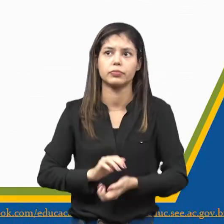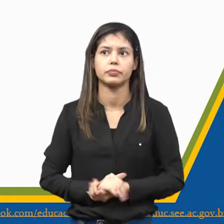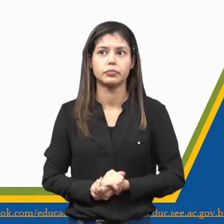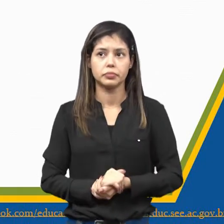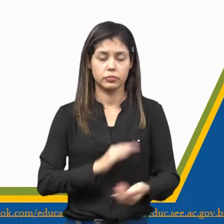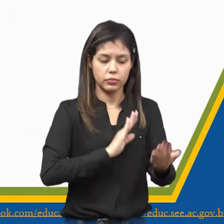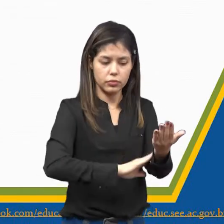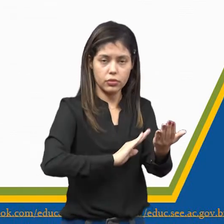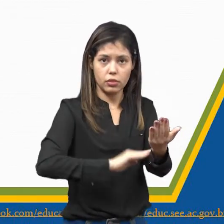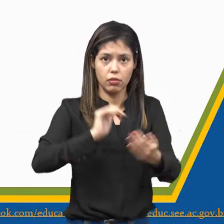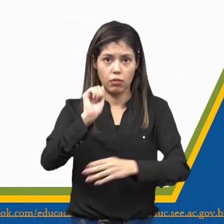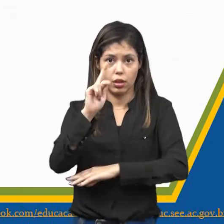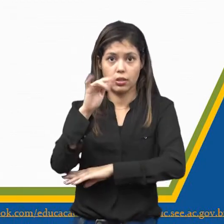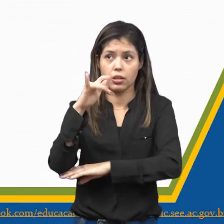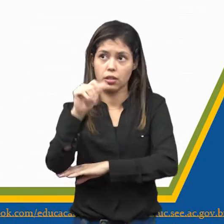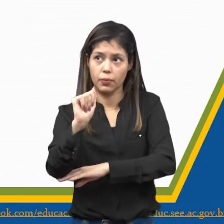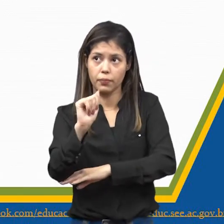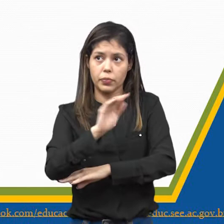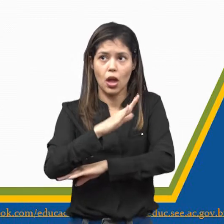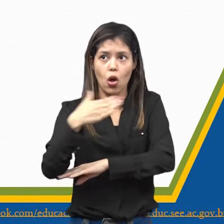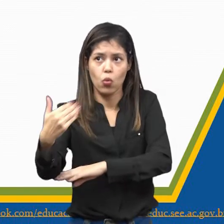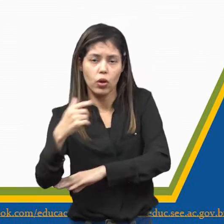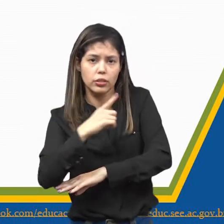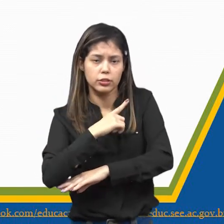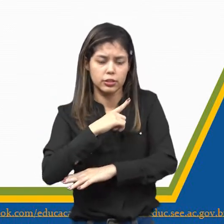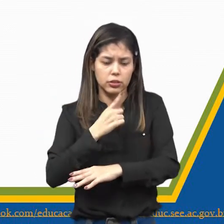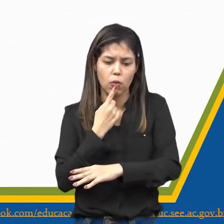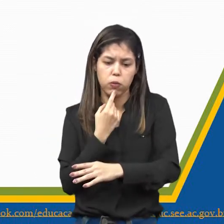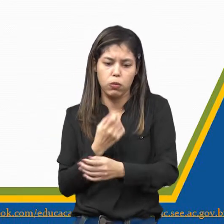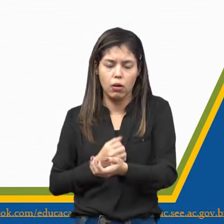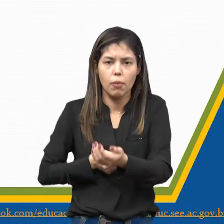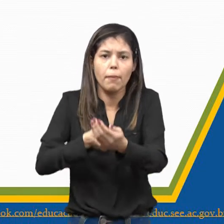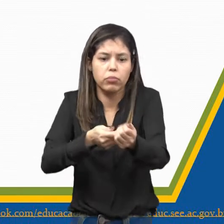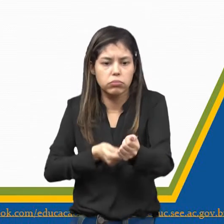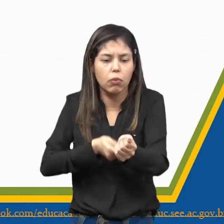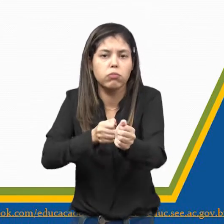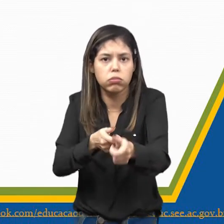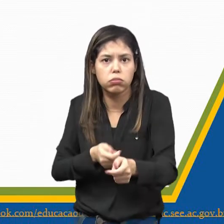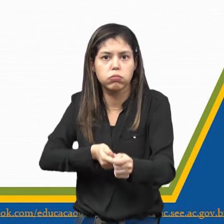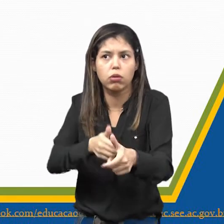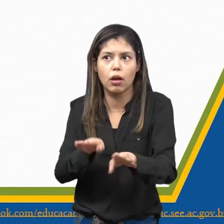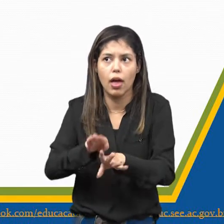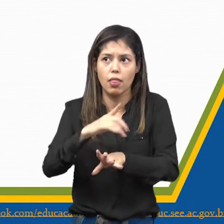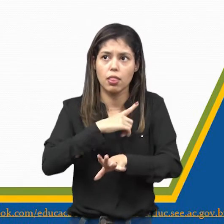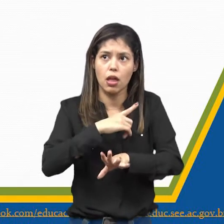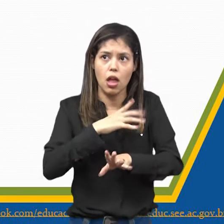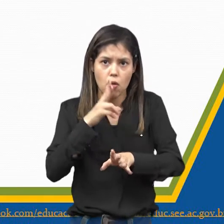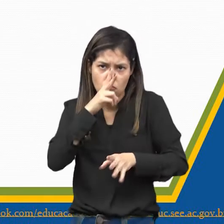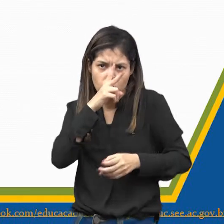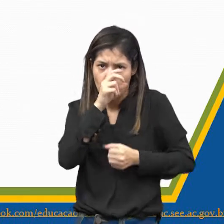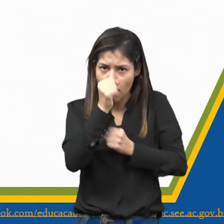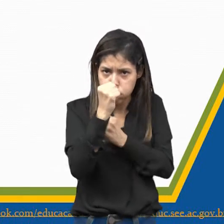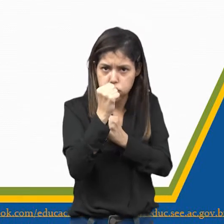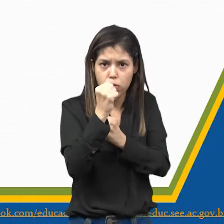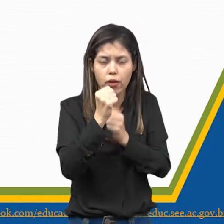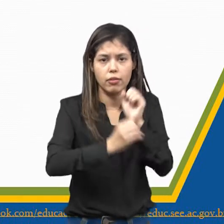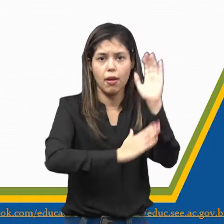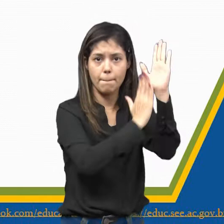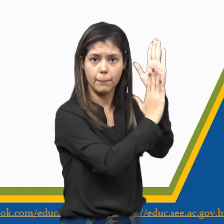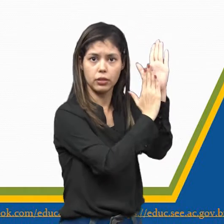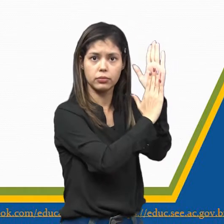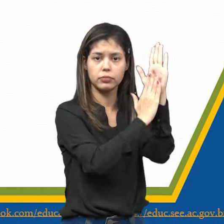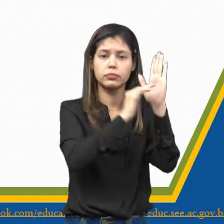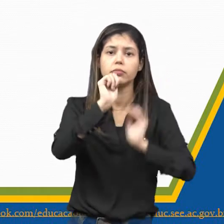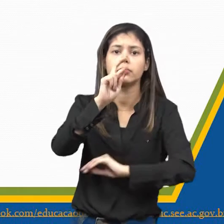A pressão arterial. Quando o sangue é impulsionado, ele acaba exercendo certa força contra as paredes das